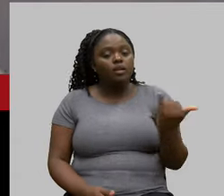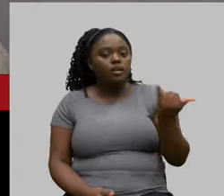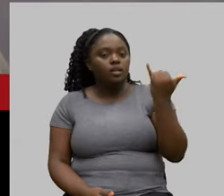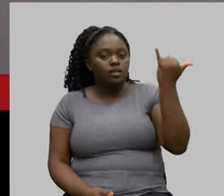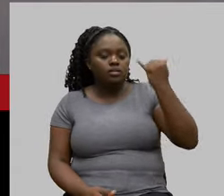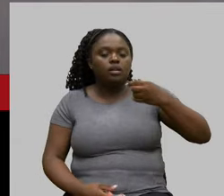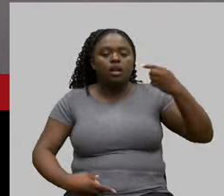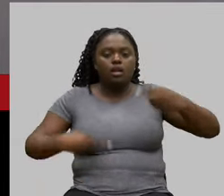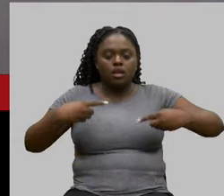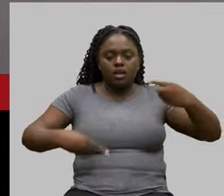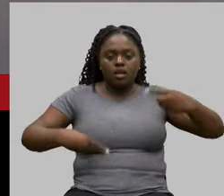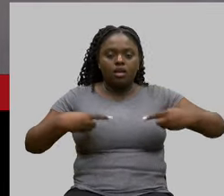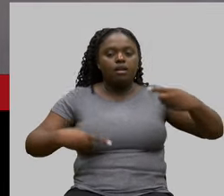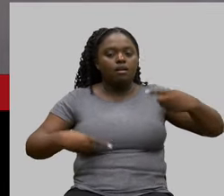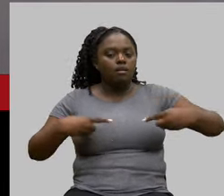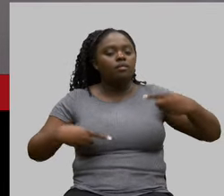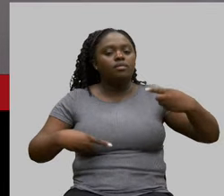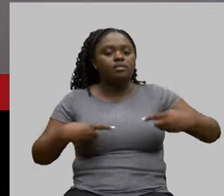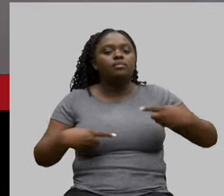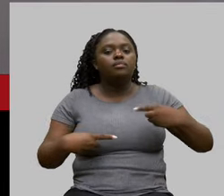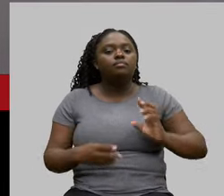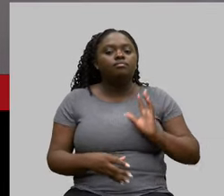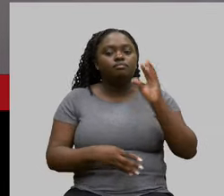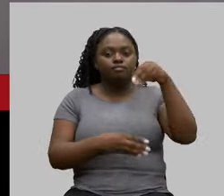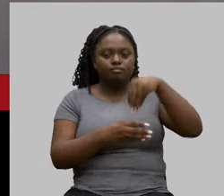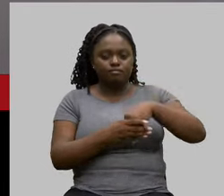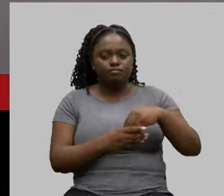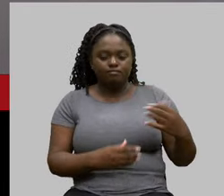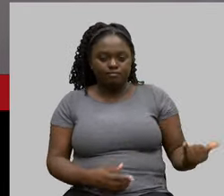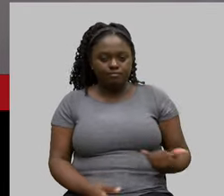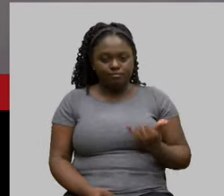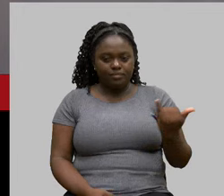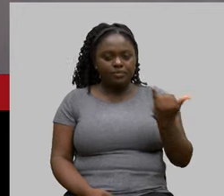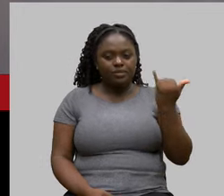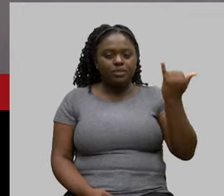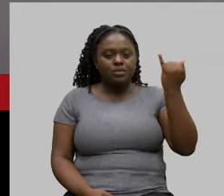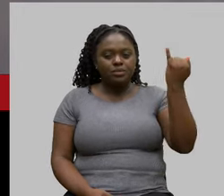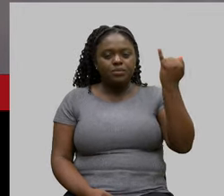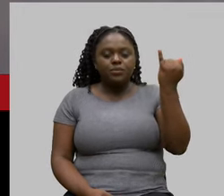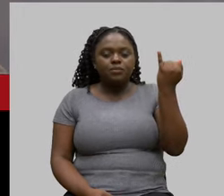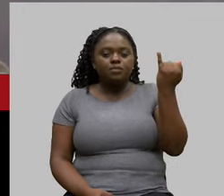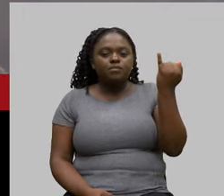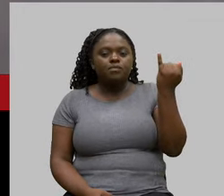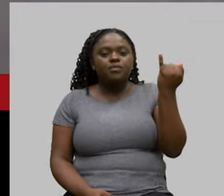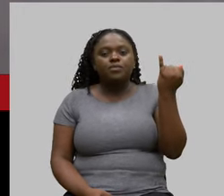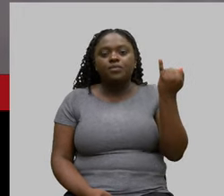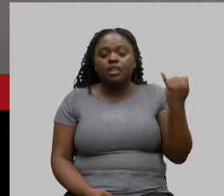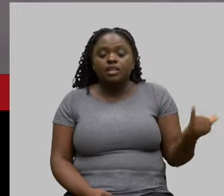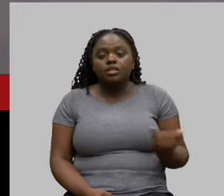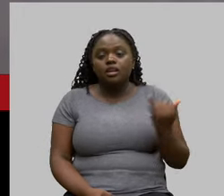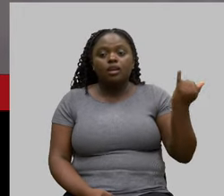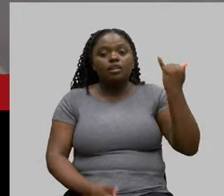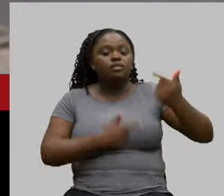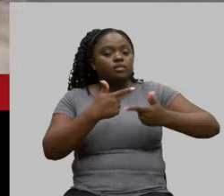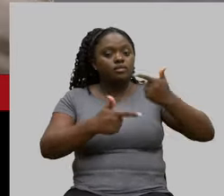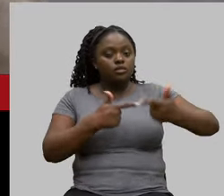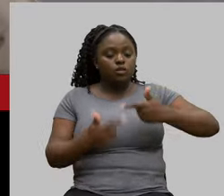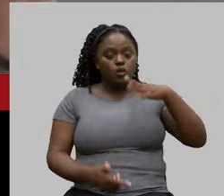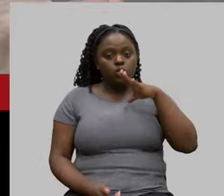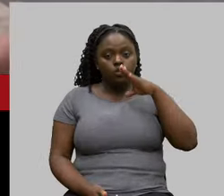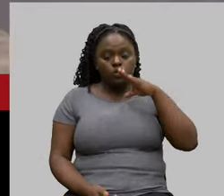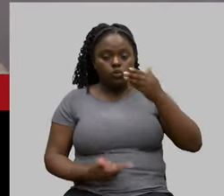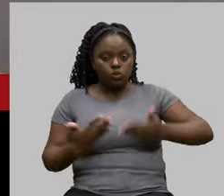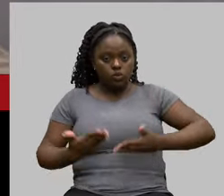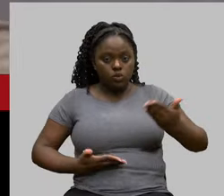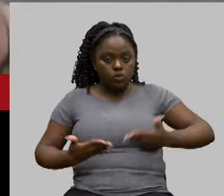debate no meio desta grande Eh vamos dizer assim dessa grande tarefa dos servidores de Minas Gerais